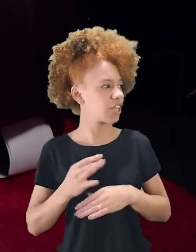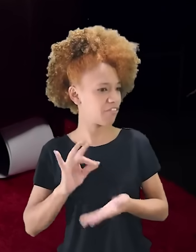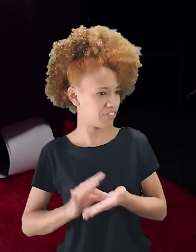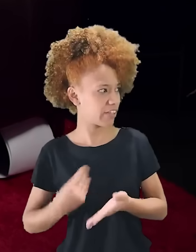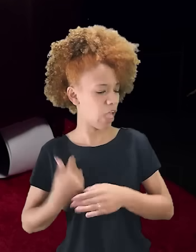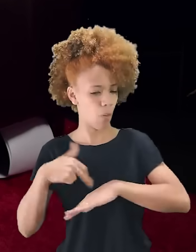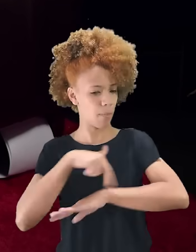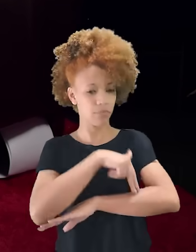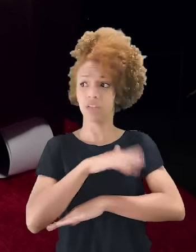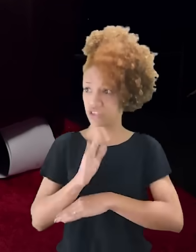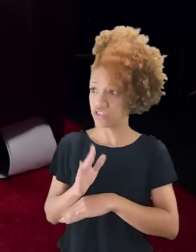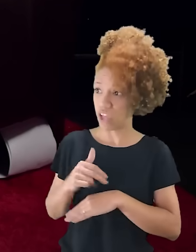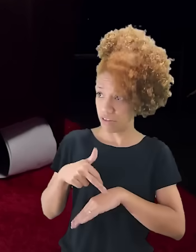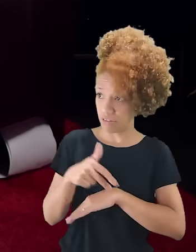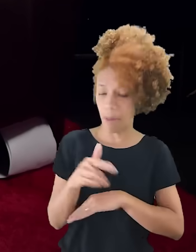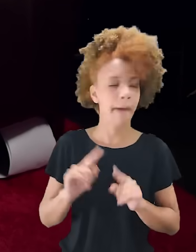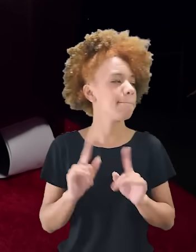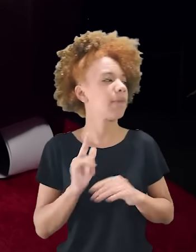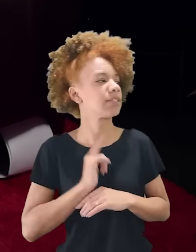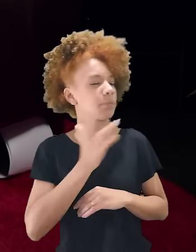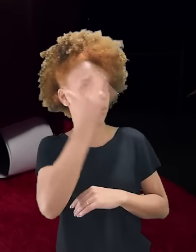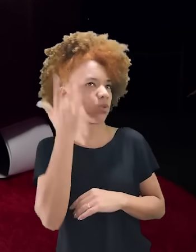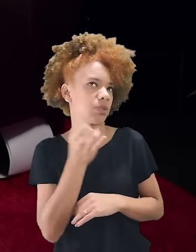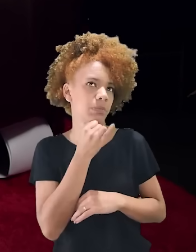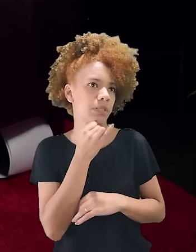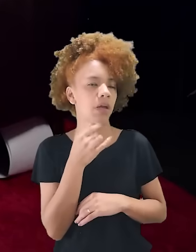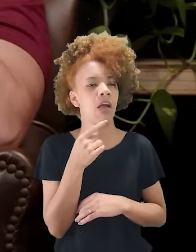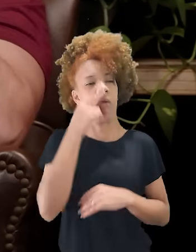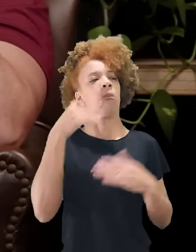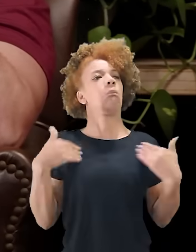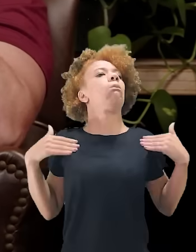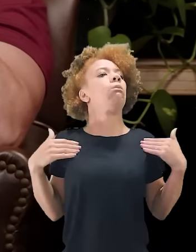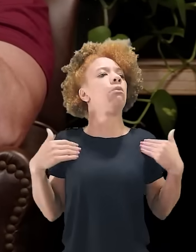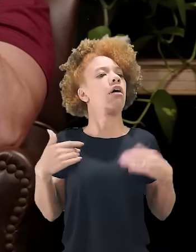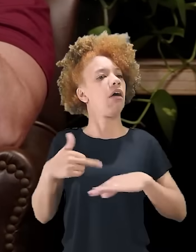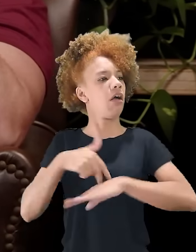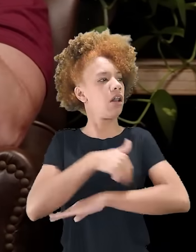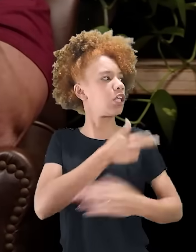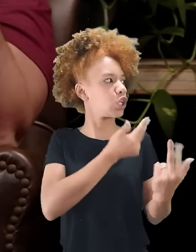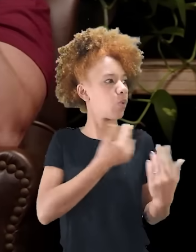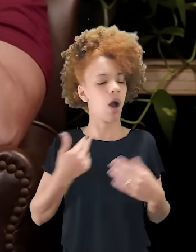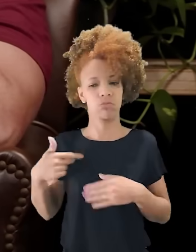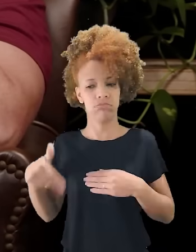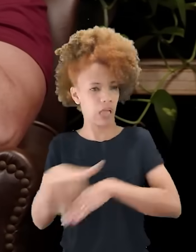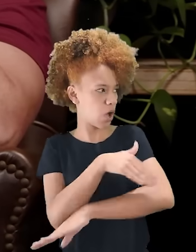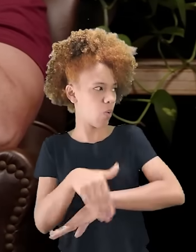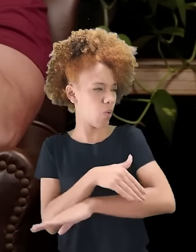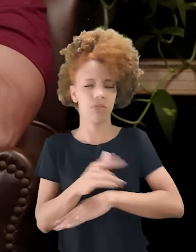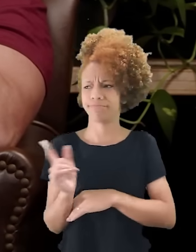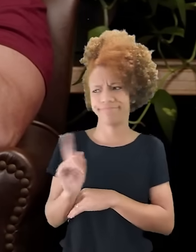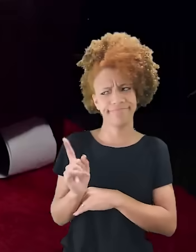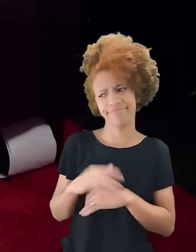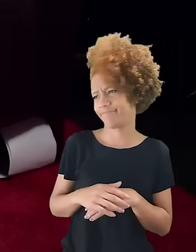real já andei já andei em Passarela Não assim mas tem pessoas essas modelos assim elegantes o elas andam igual na passarela na vida real